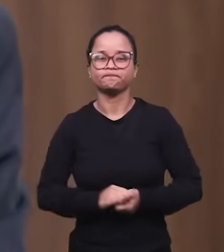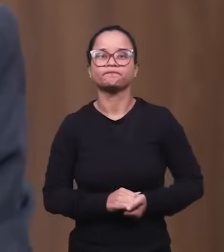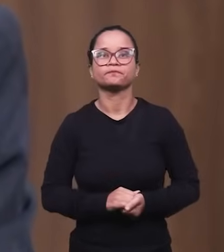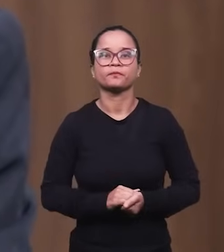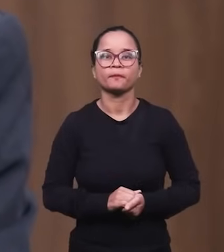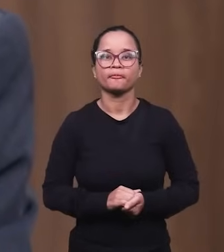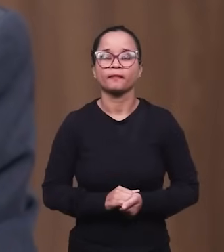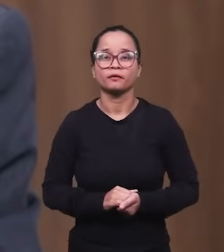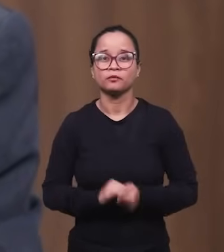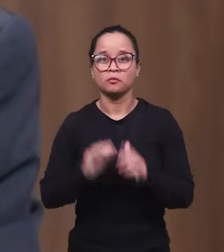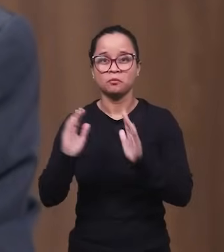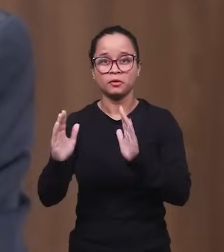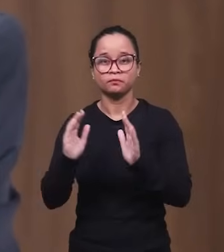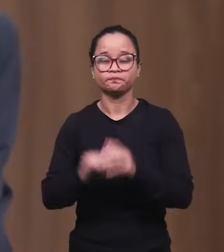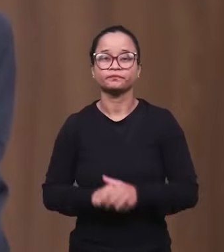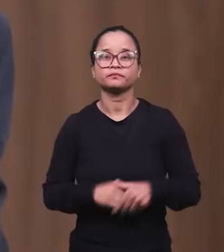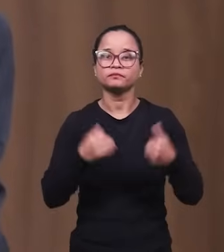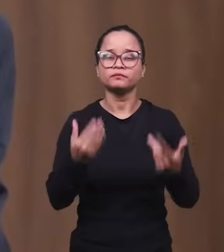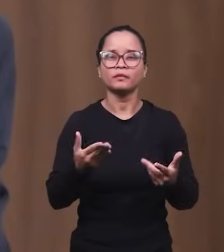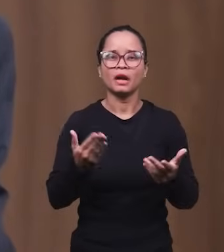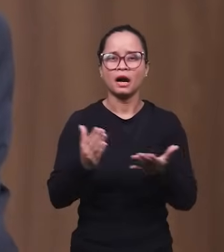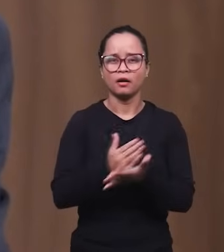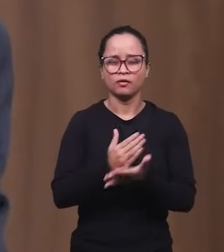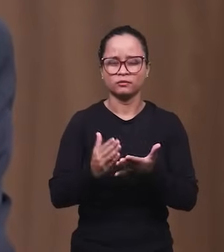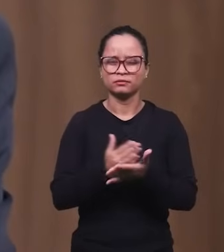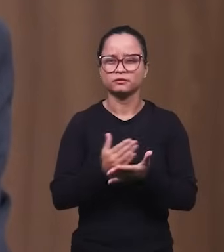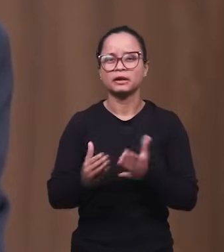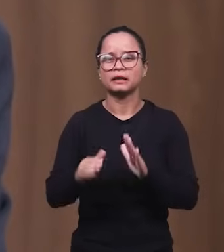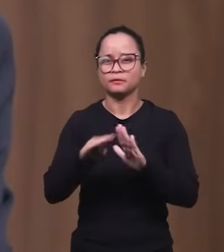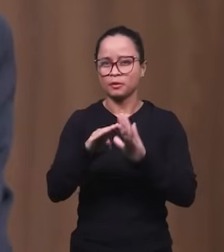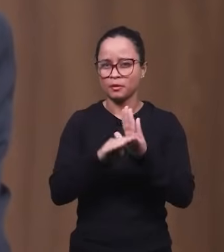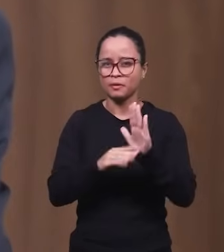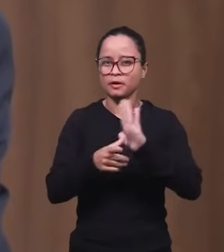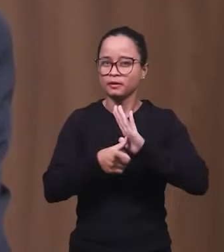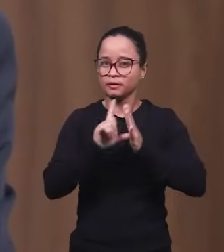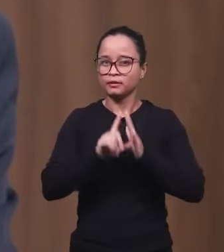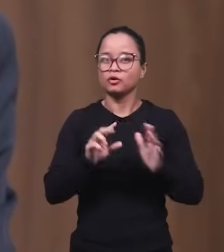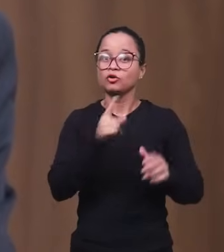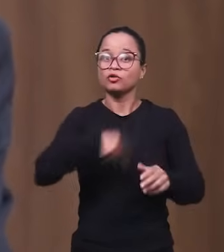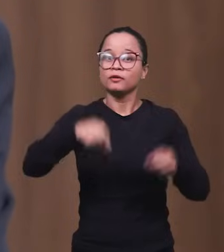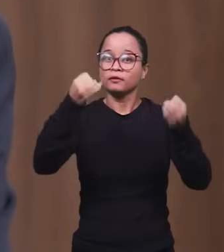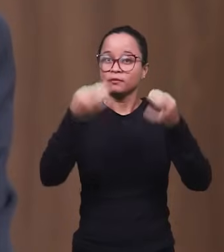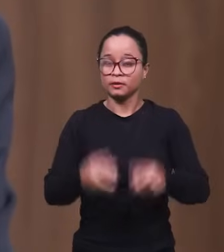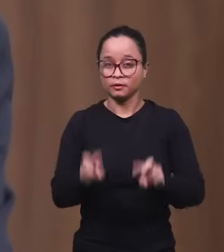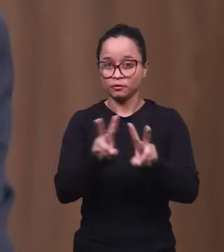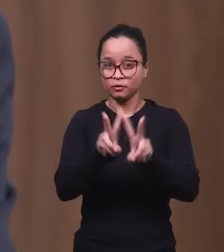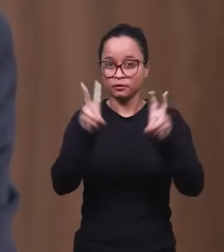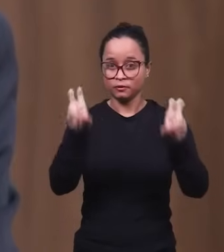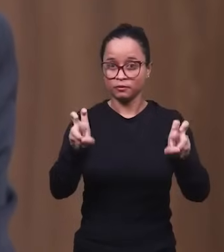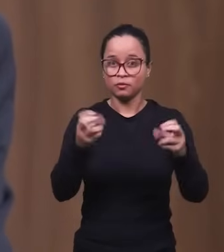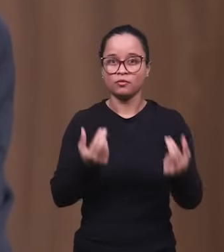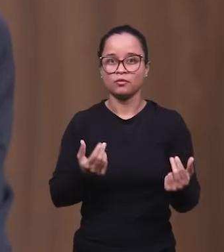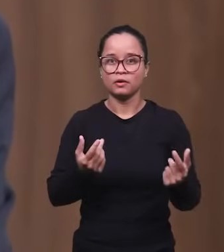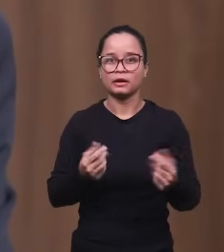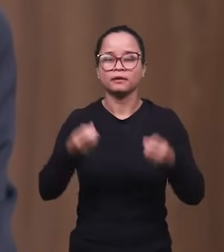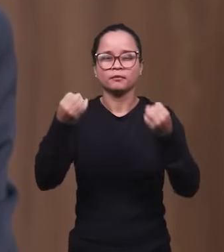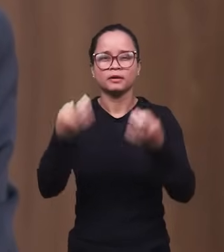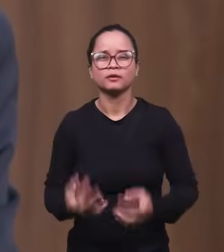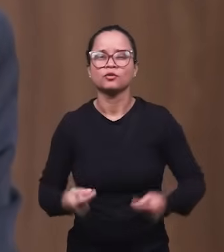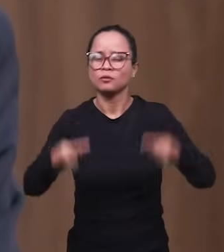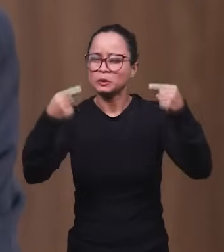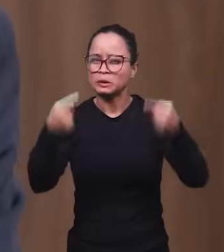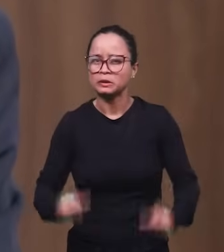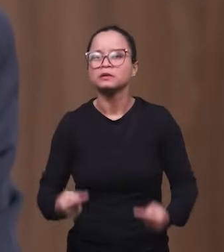quero lembrar que em alguns episódios anteriores nós falamos a respeito deste mesmo tema, na primeira parte, sobre os